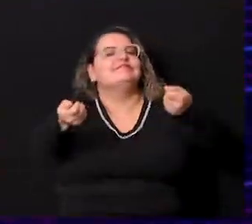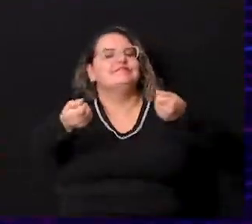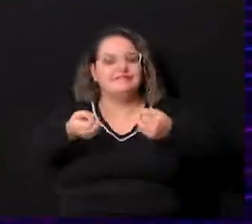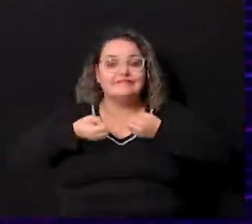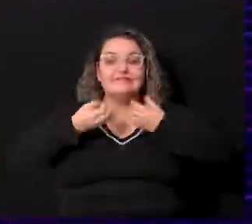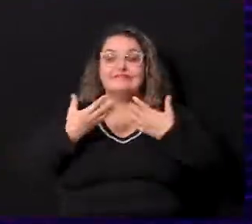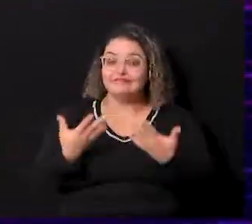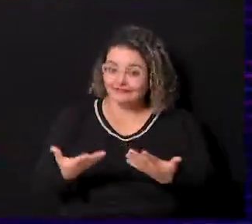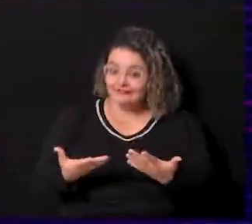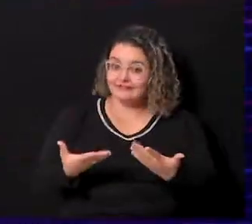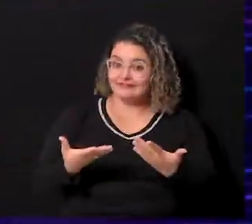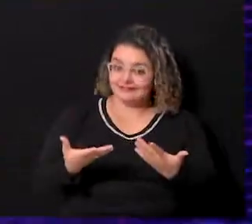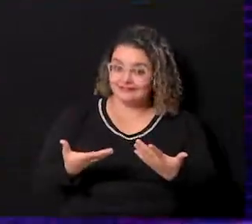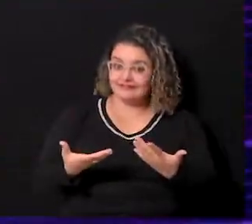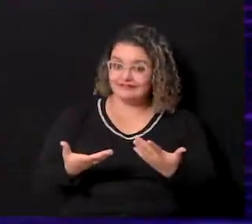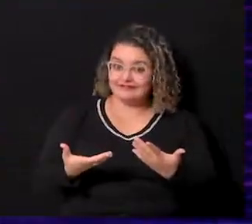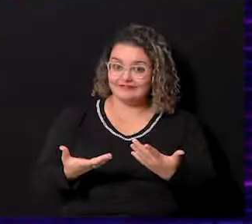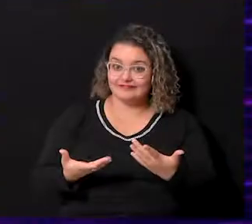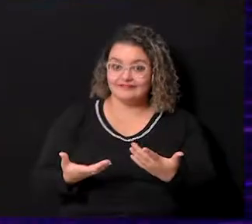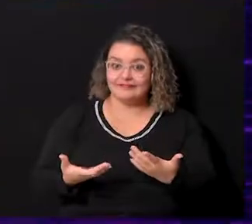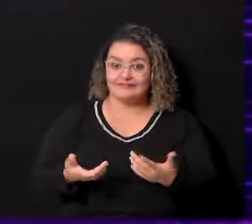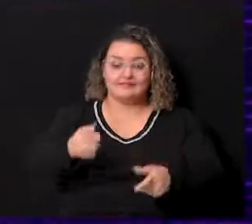muito boa mesmo. O pessoal